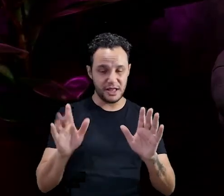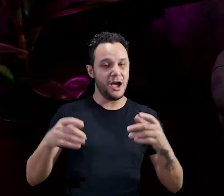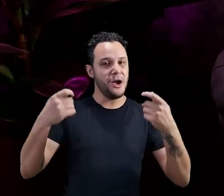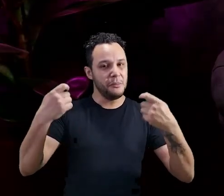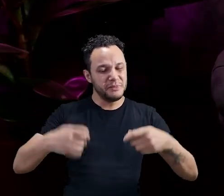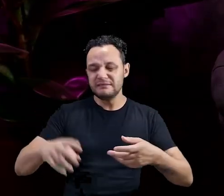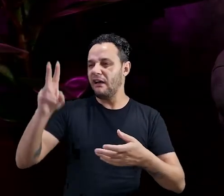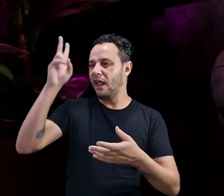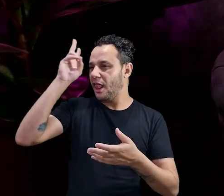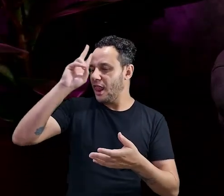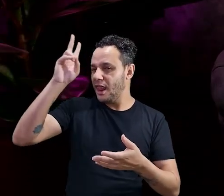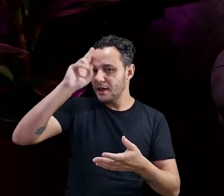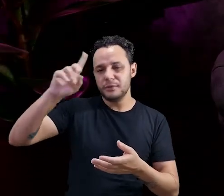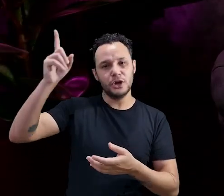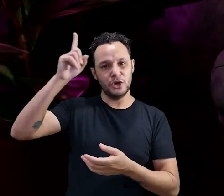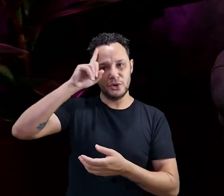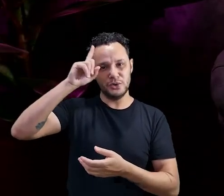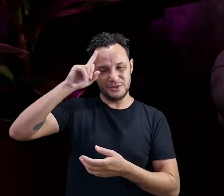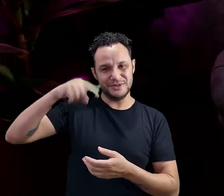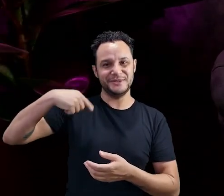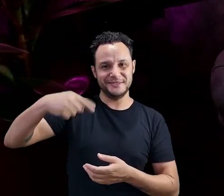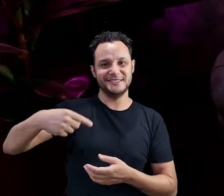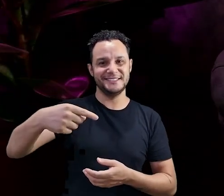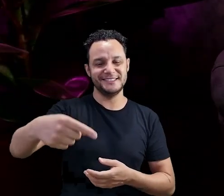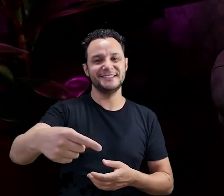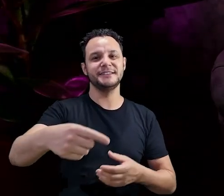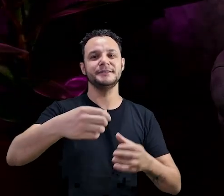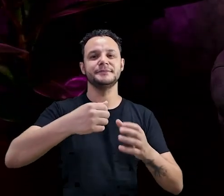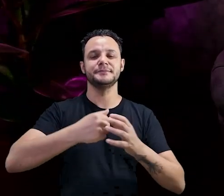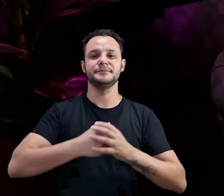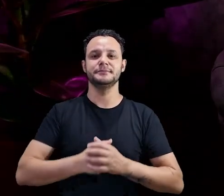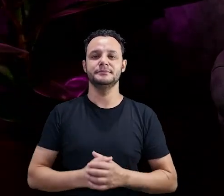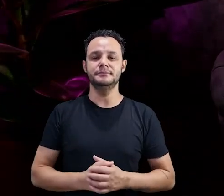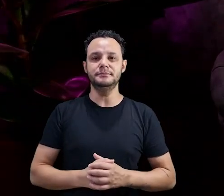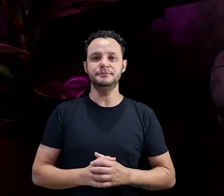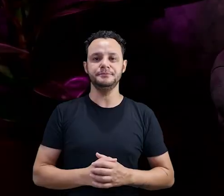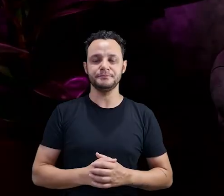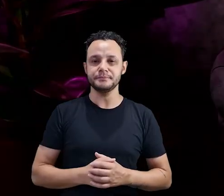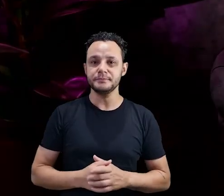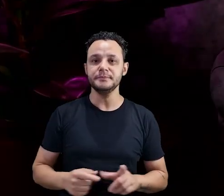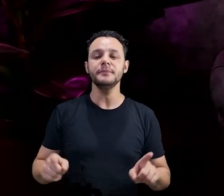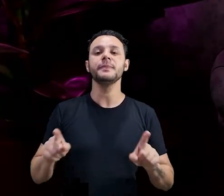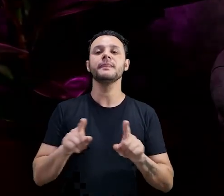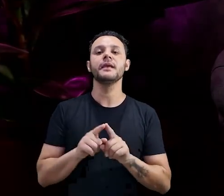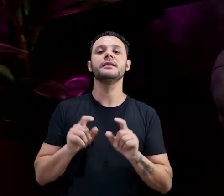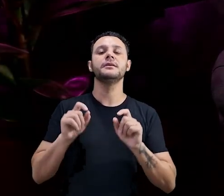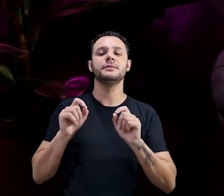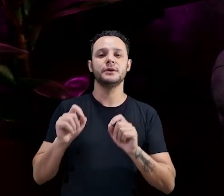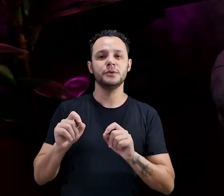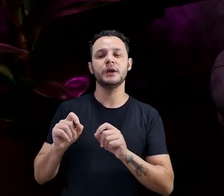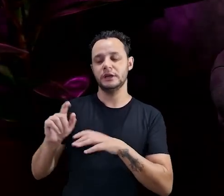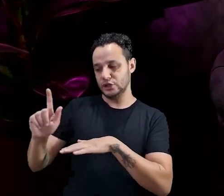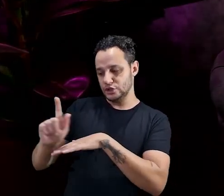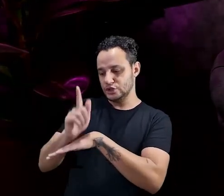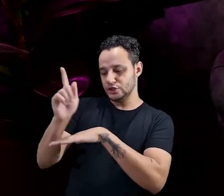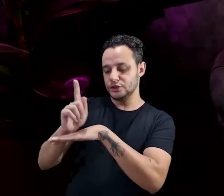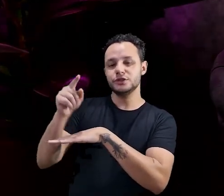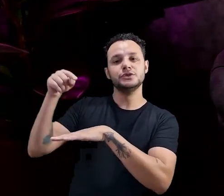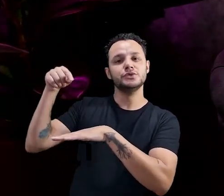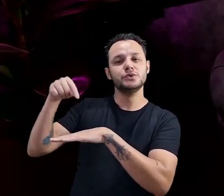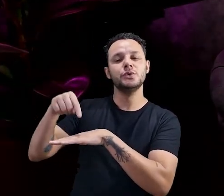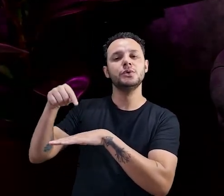datas comemorativas, você se lembre, né, dessas questões. Nós ainda temos outros papéis